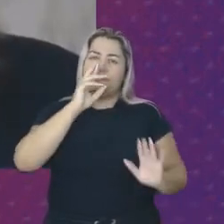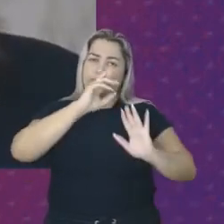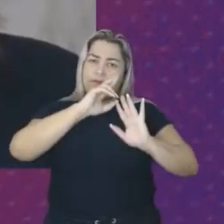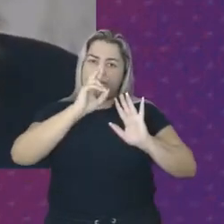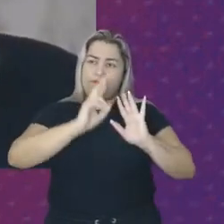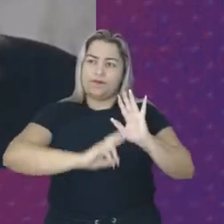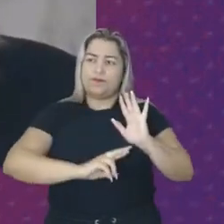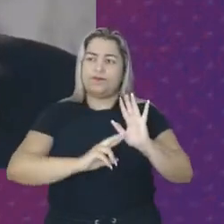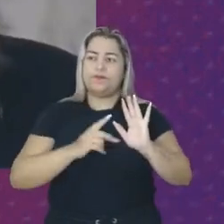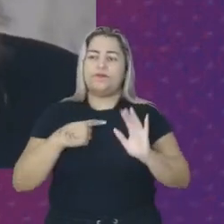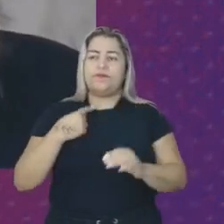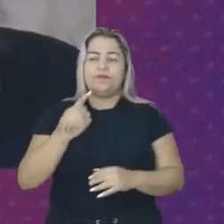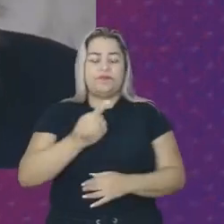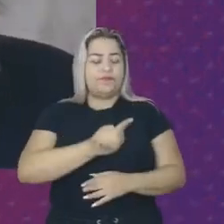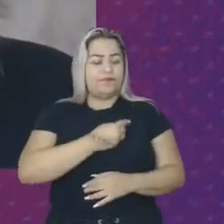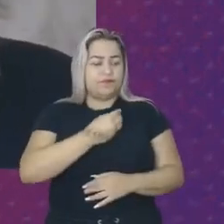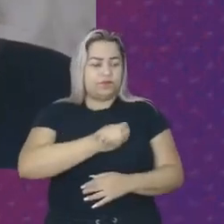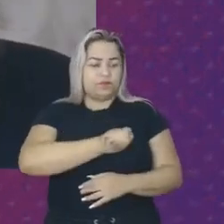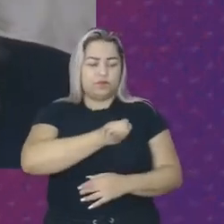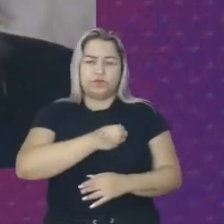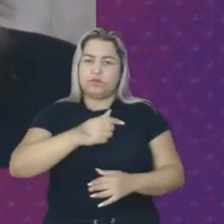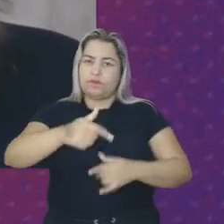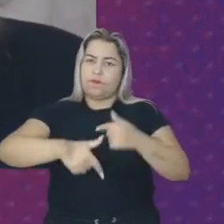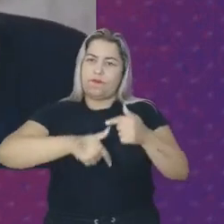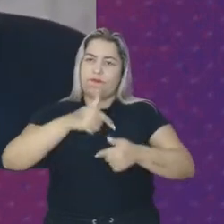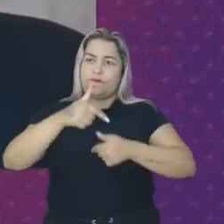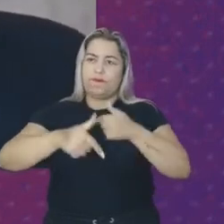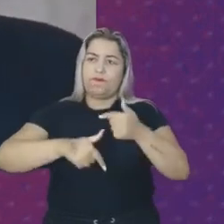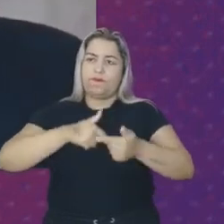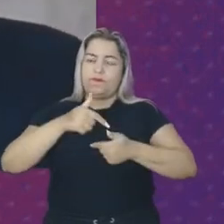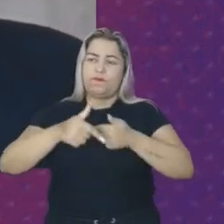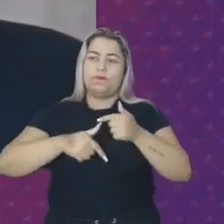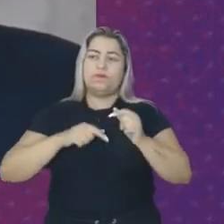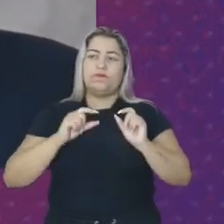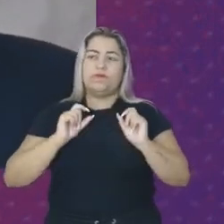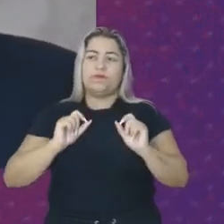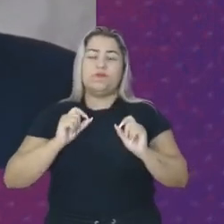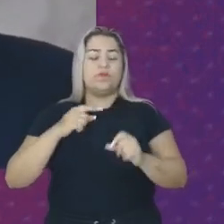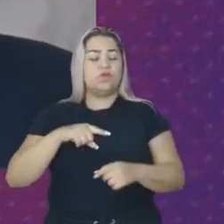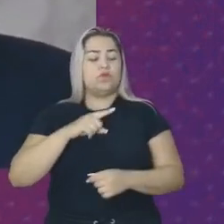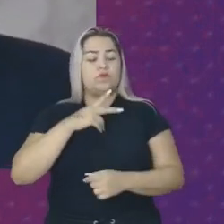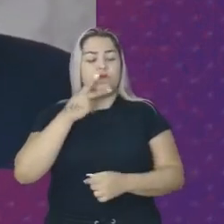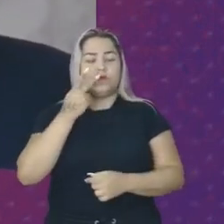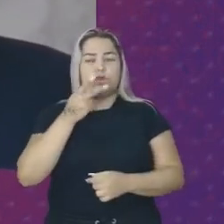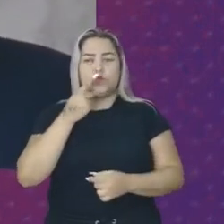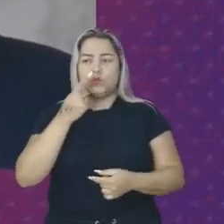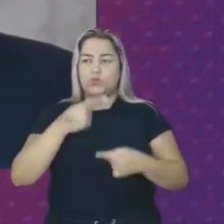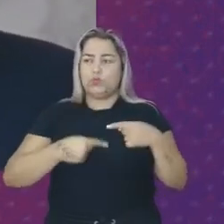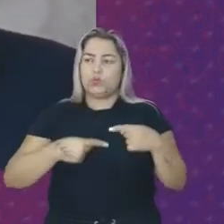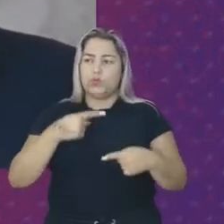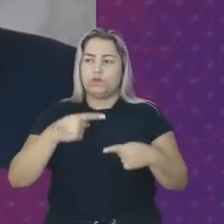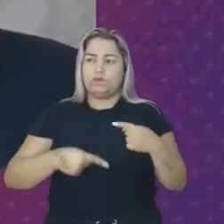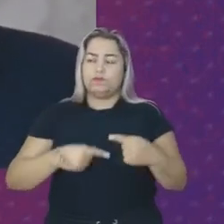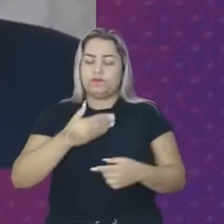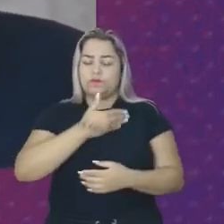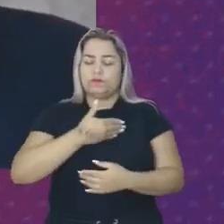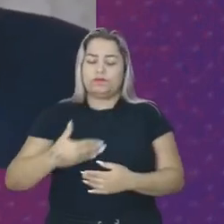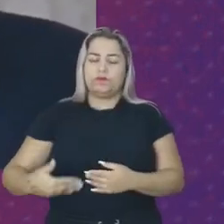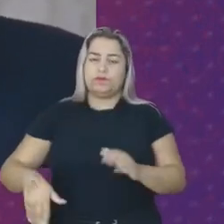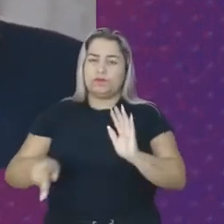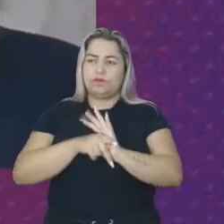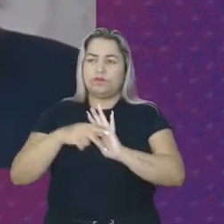registrarmos que nós estamos trabalhando, quando nós falamos em políticas públicas para as